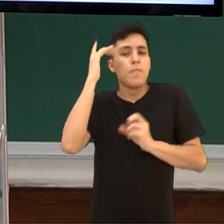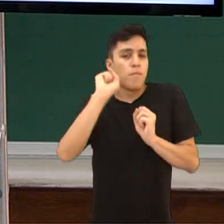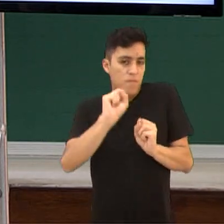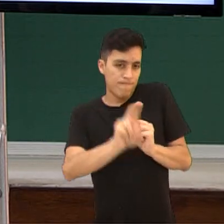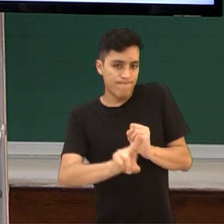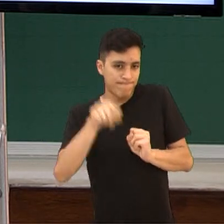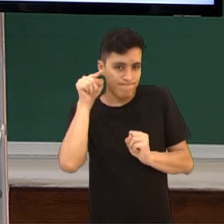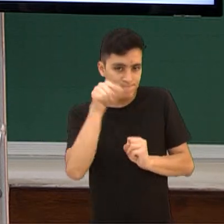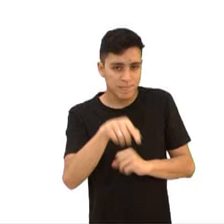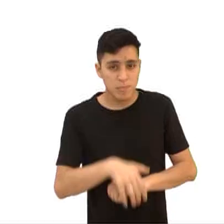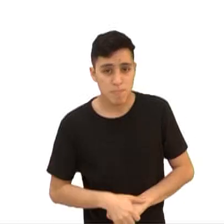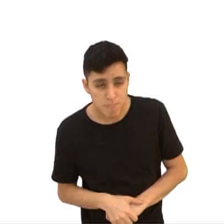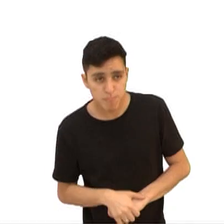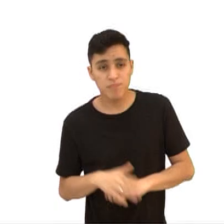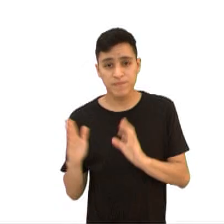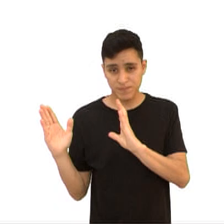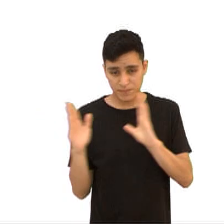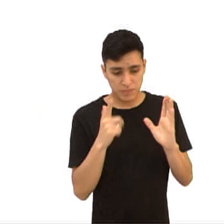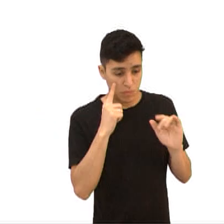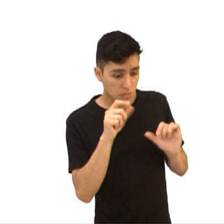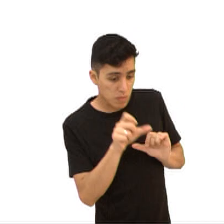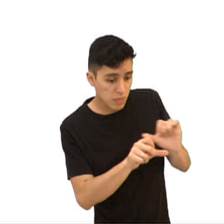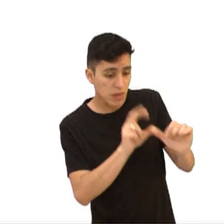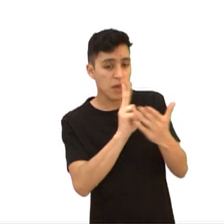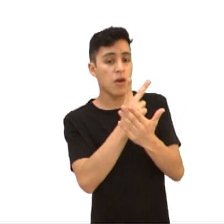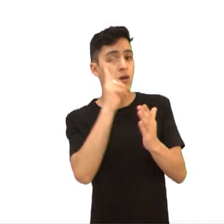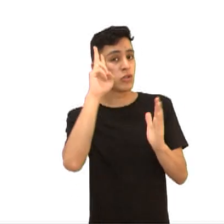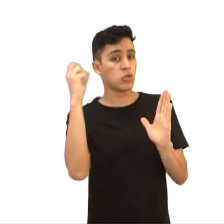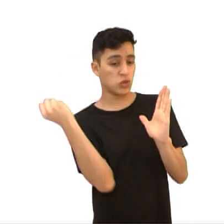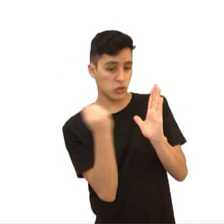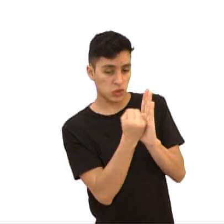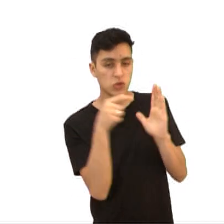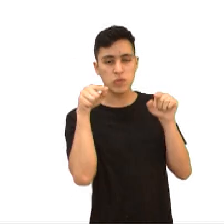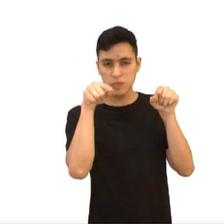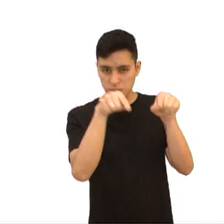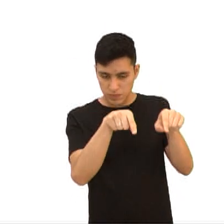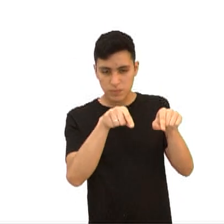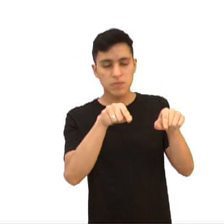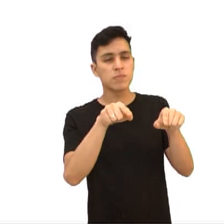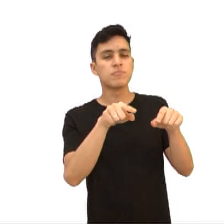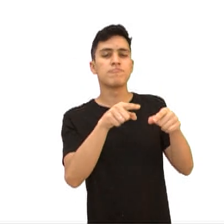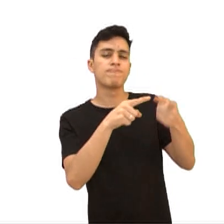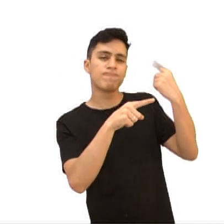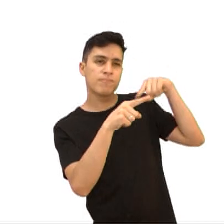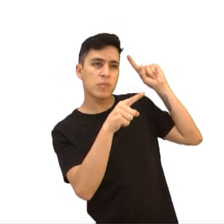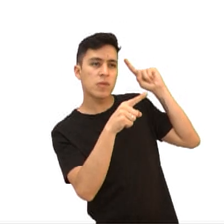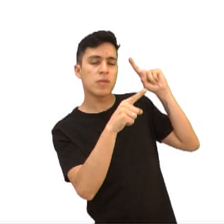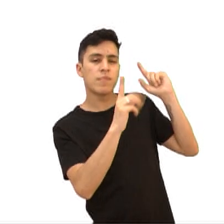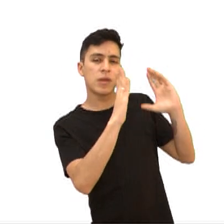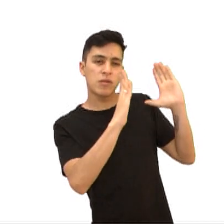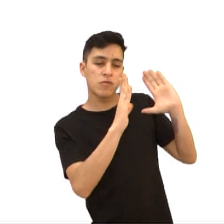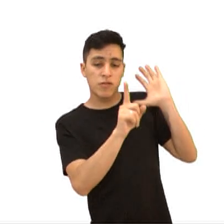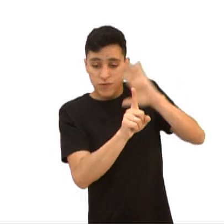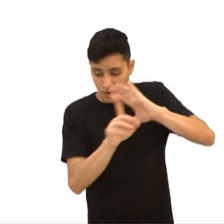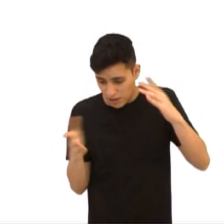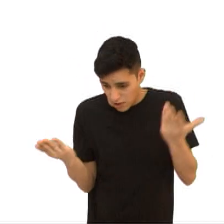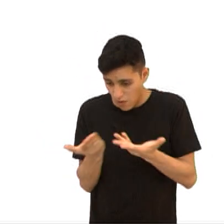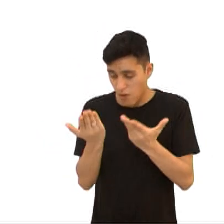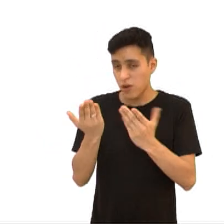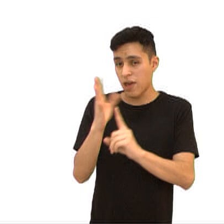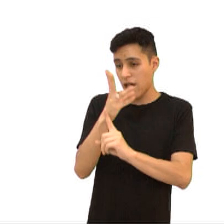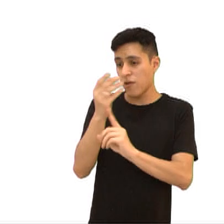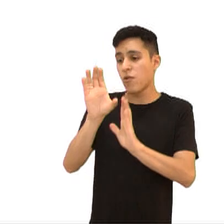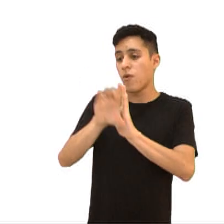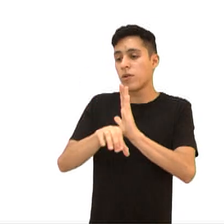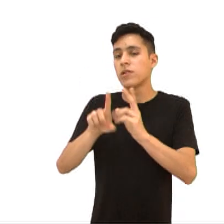pessoal? O fato é que as mudanças de acontecimentos históricos que mexeram com o mundo no século passado, influenciaram a arte tanto no conceito